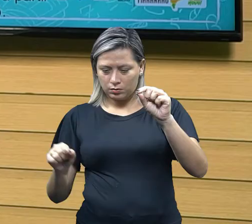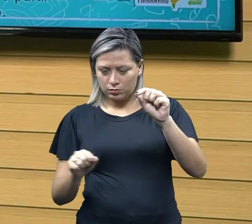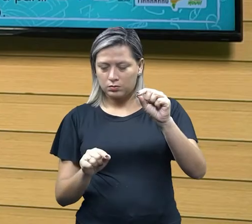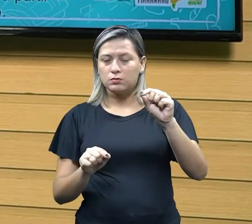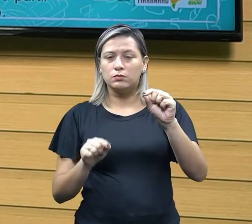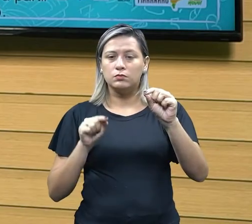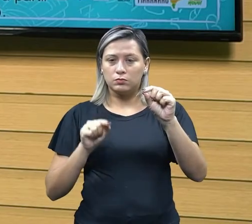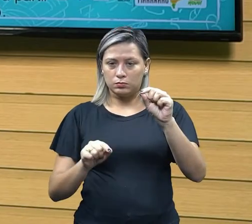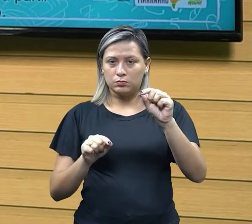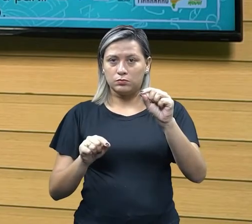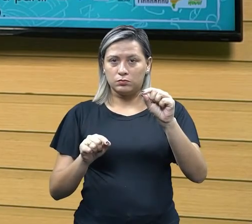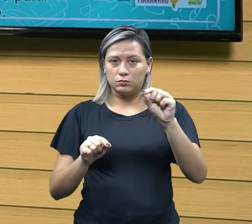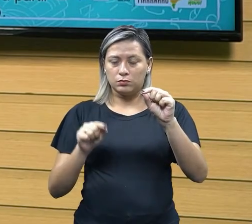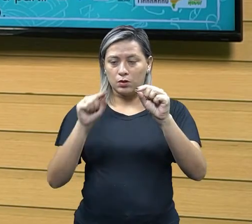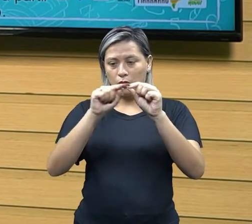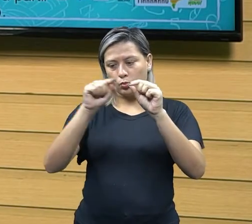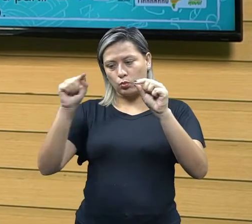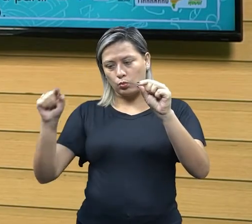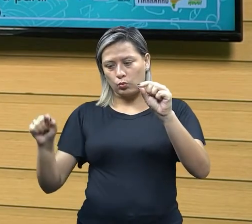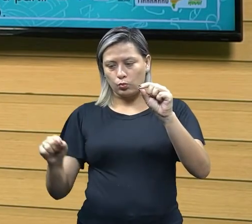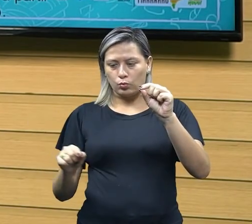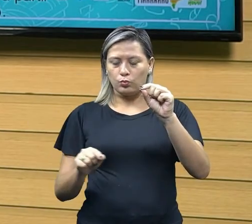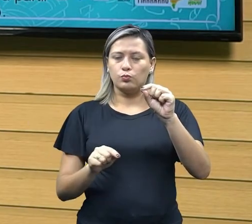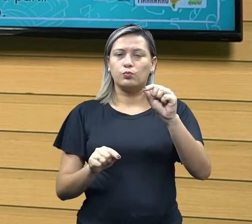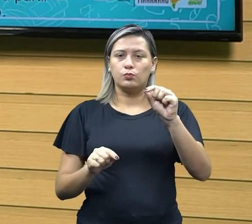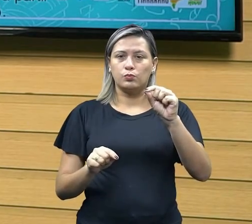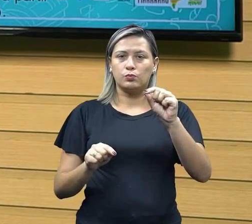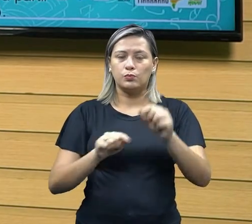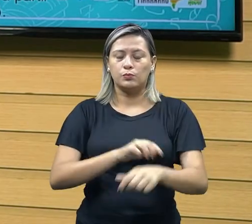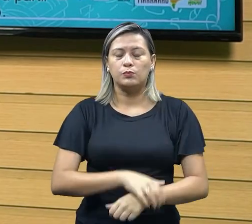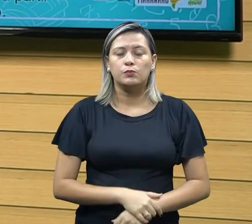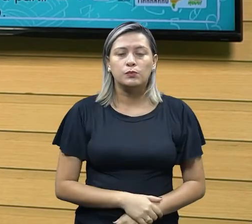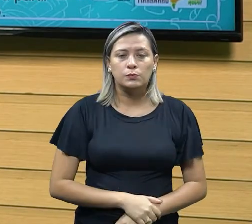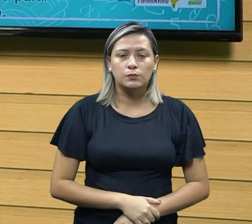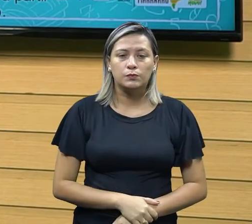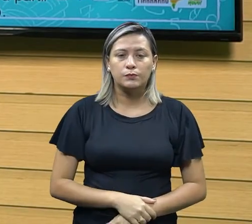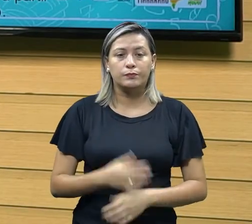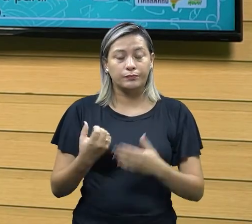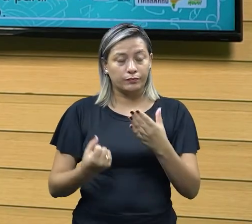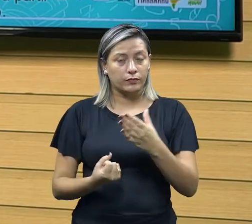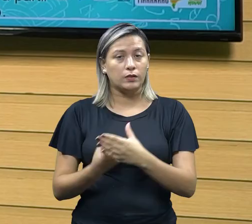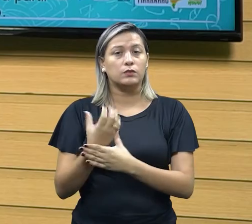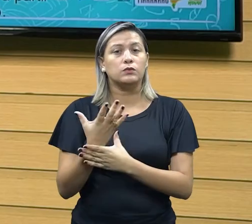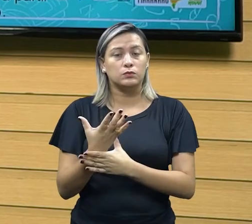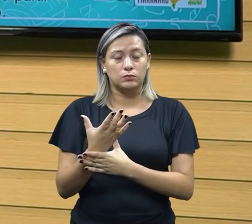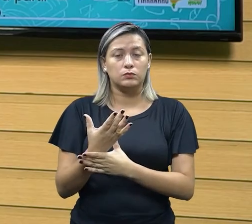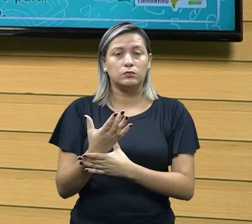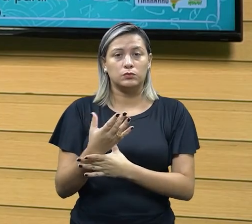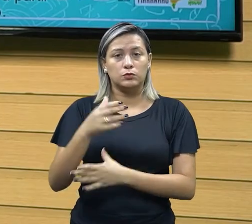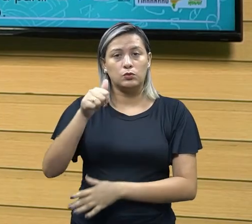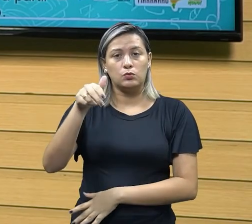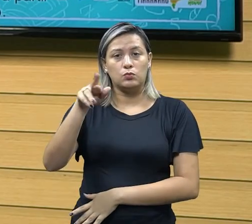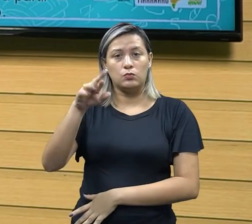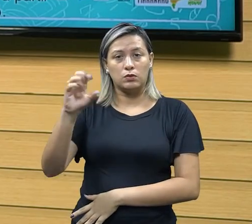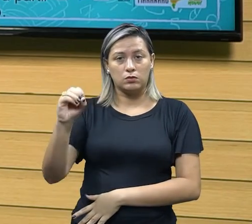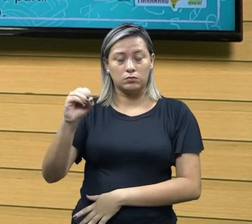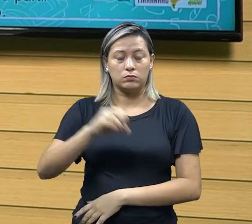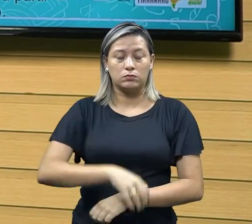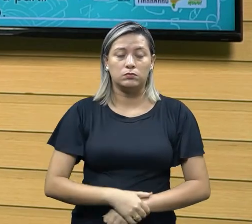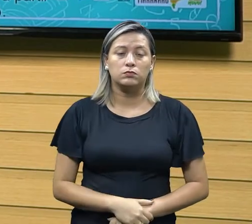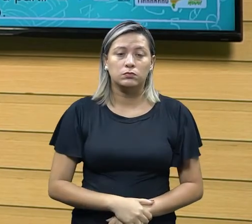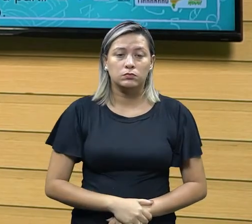ponto e a partir dali ele vai fazer a abertura e você vai poder formar o